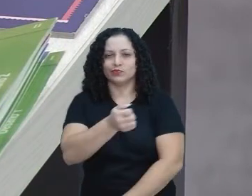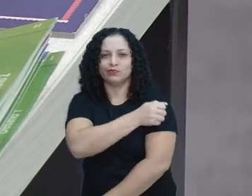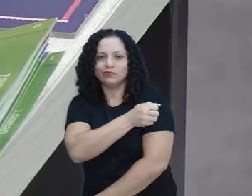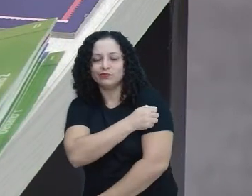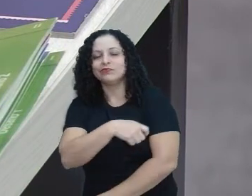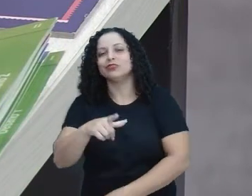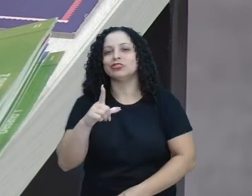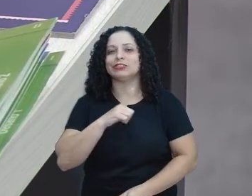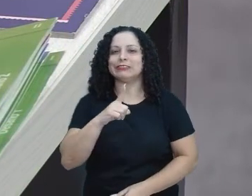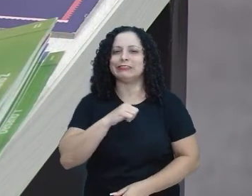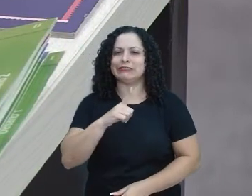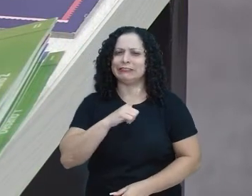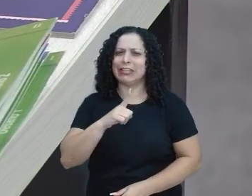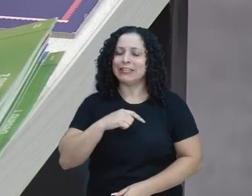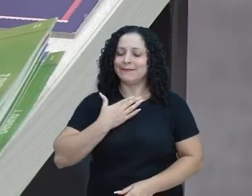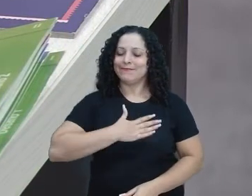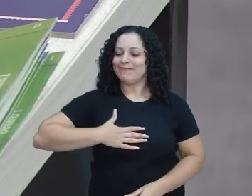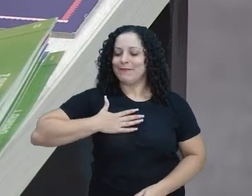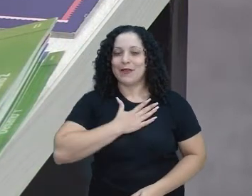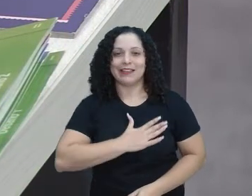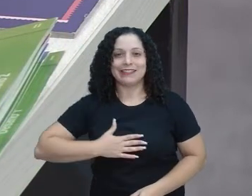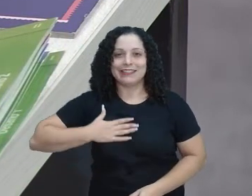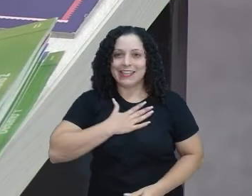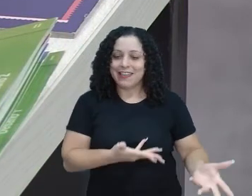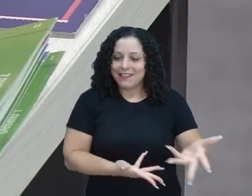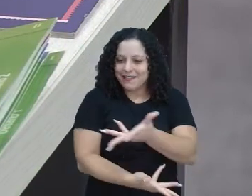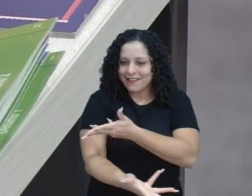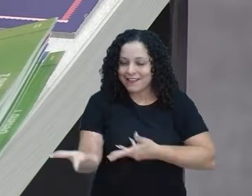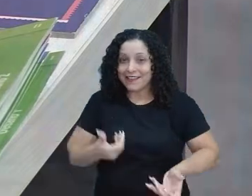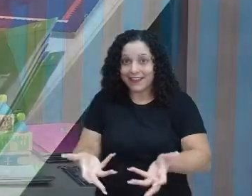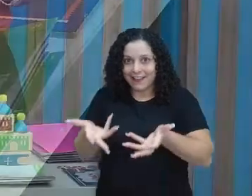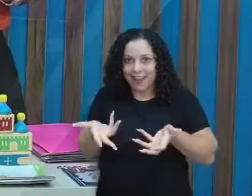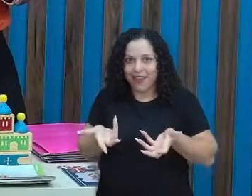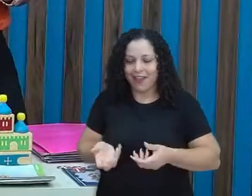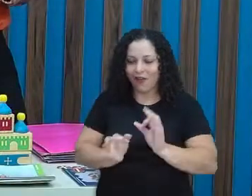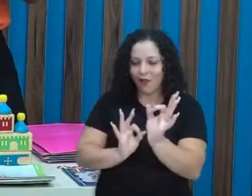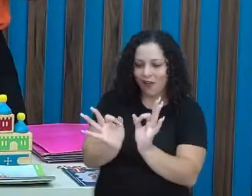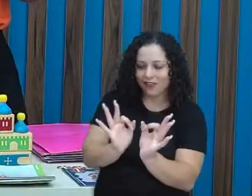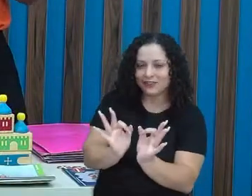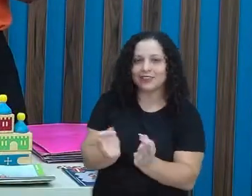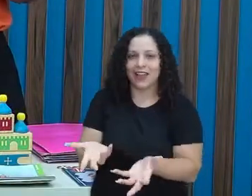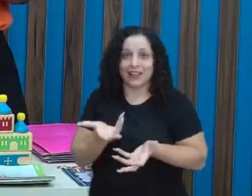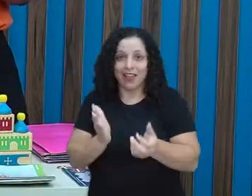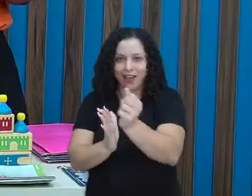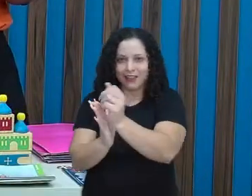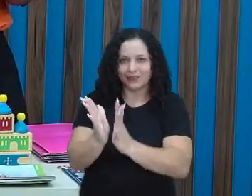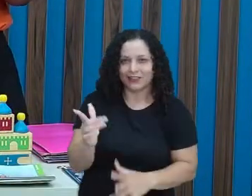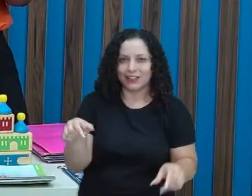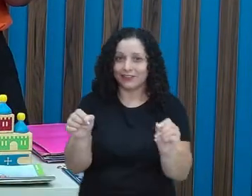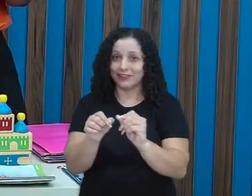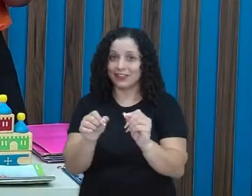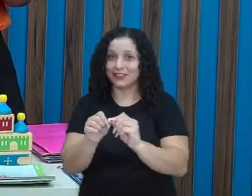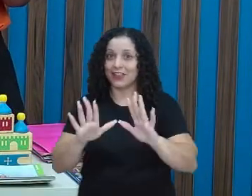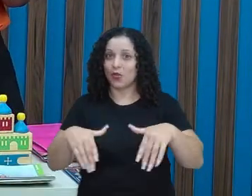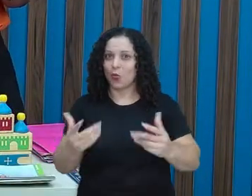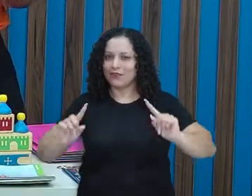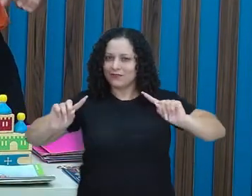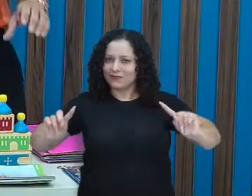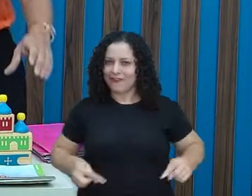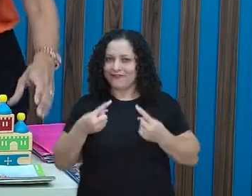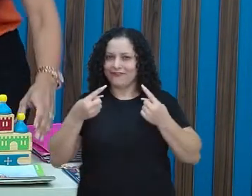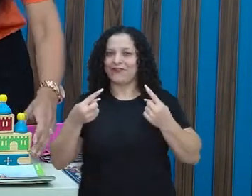grande a realizar com prazer, a se envolver, a evidenciar engajamento, quando a atividade é uma atividade de